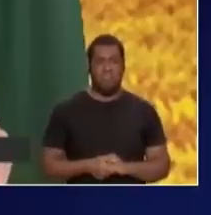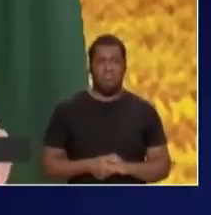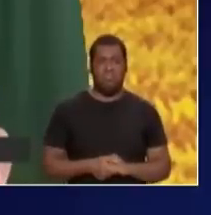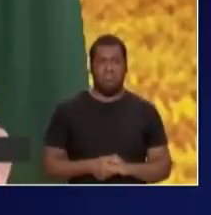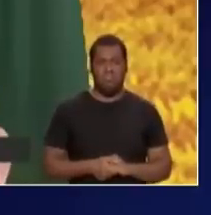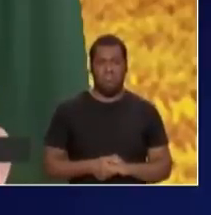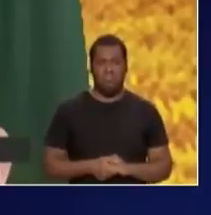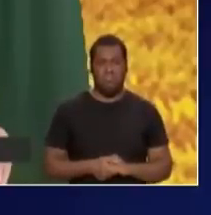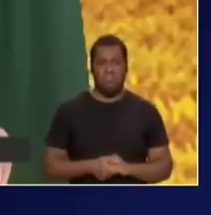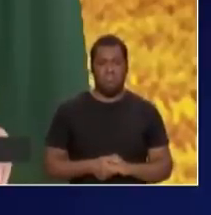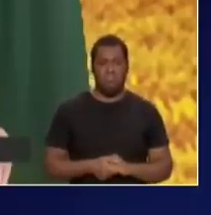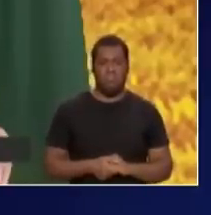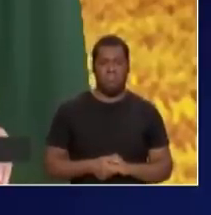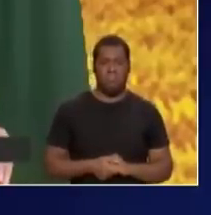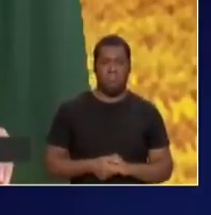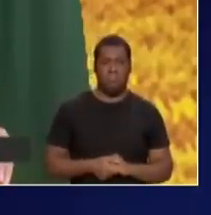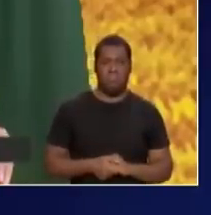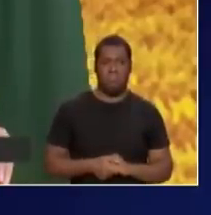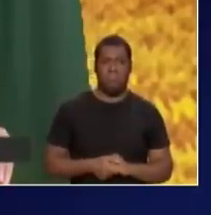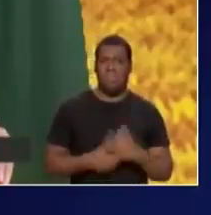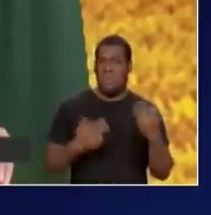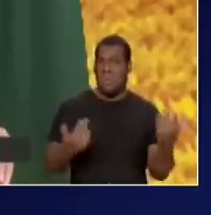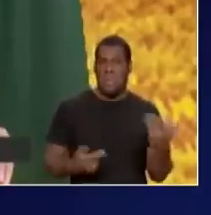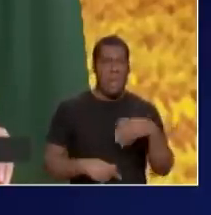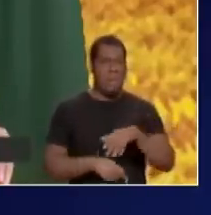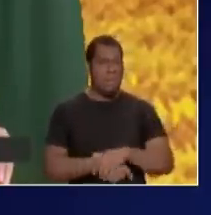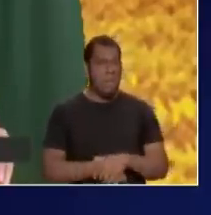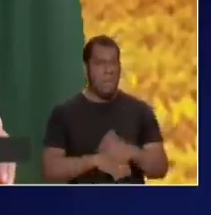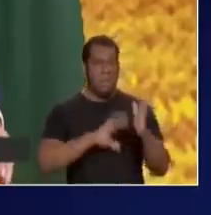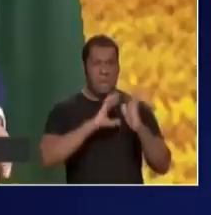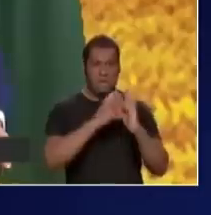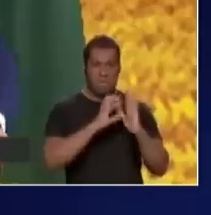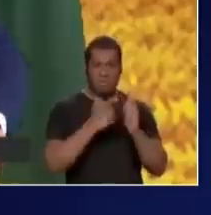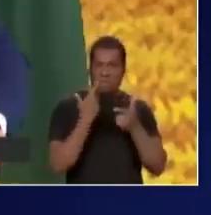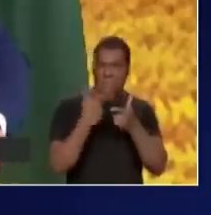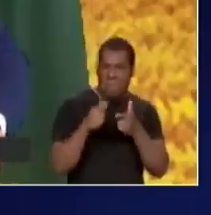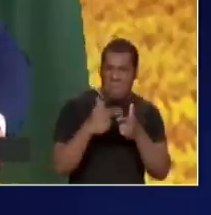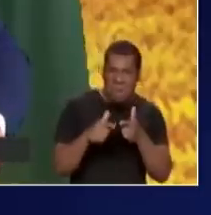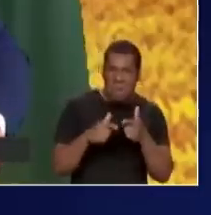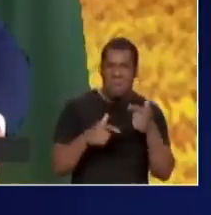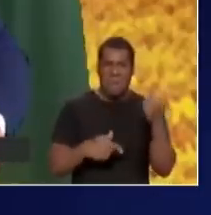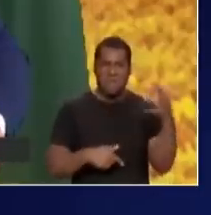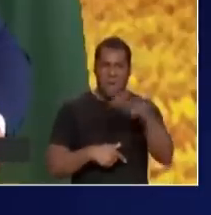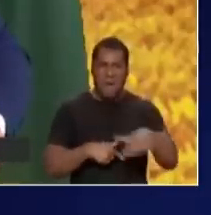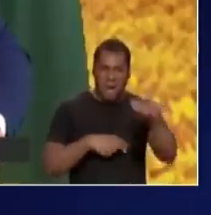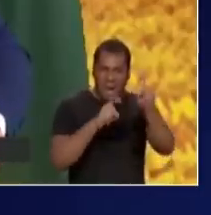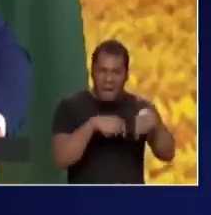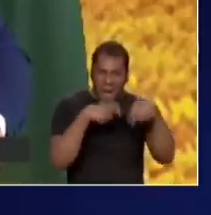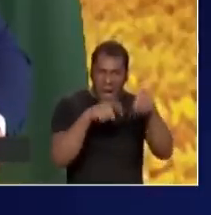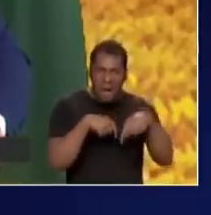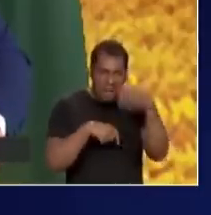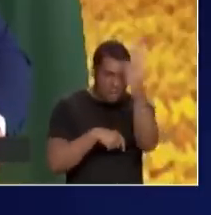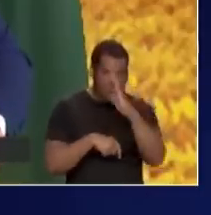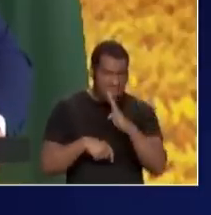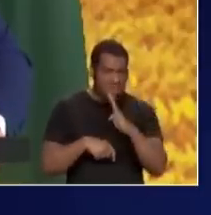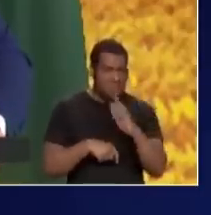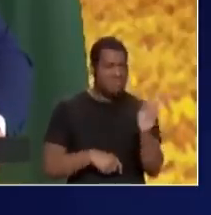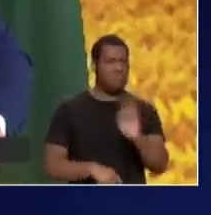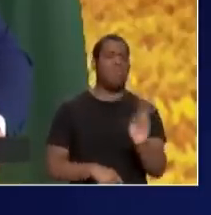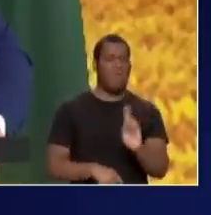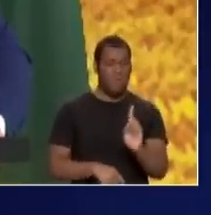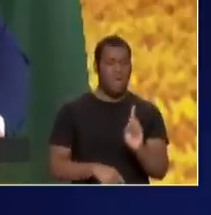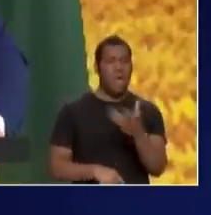ou não problemas com algum negócio brasileiro a cabeça de um governo responsável não acha